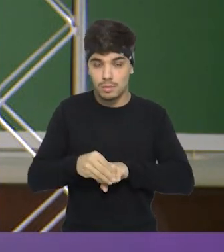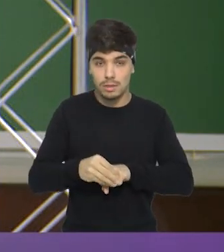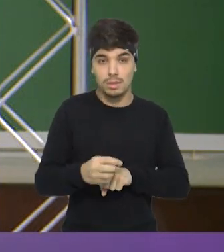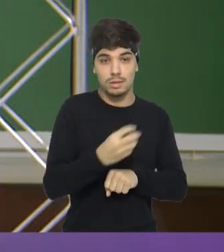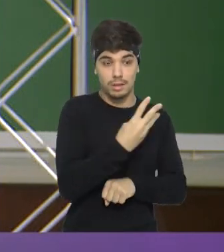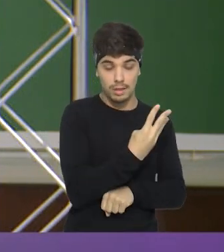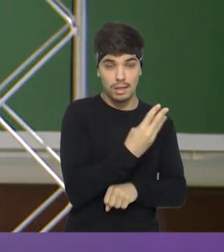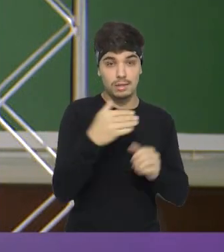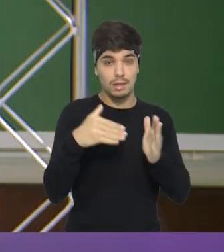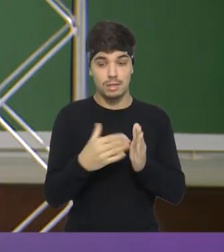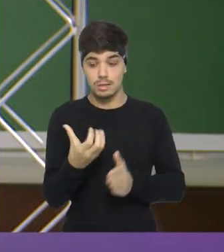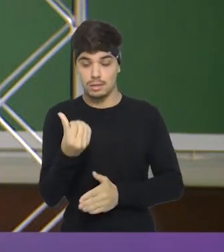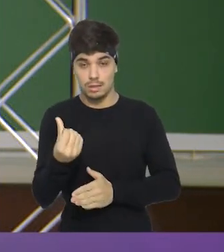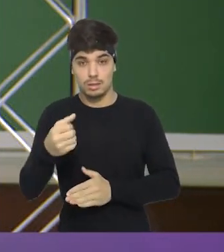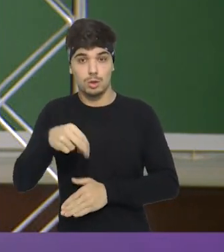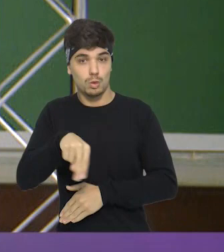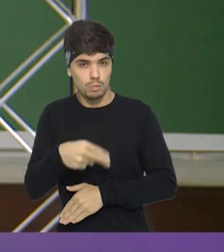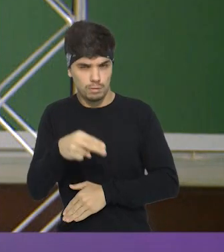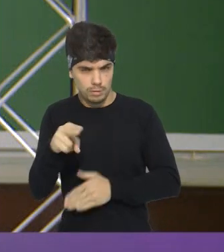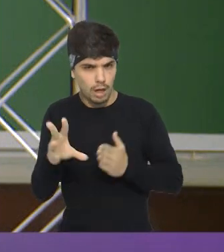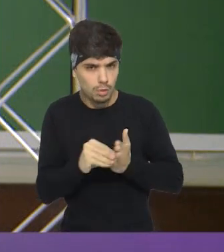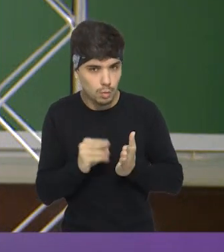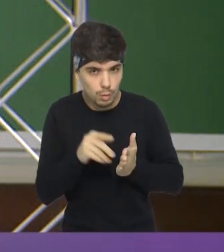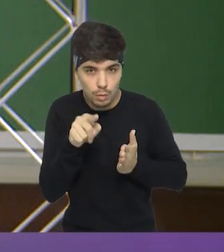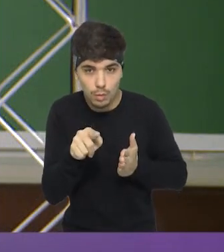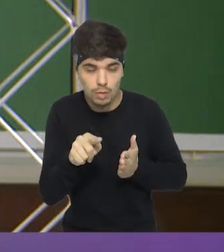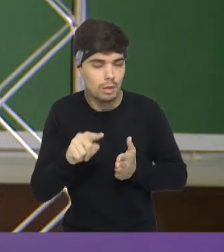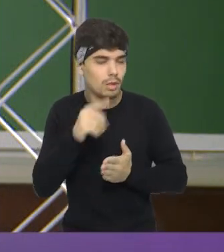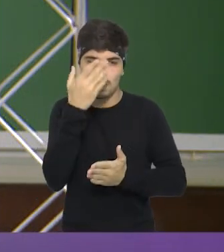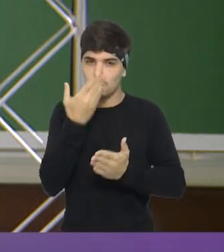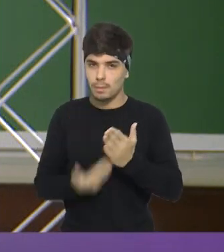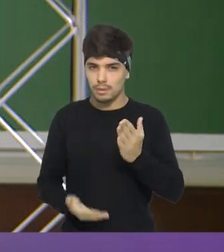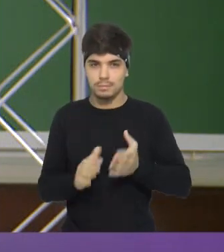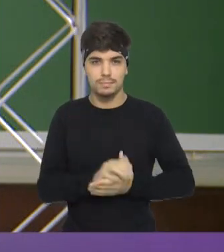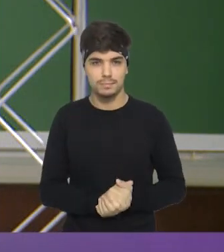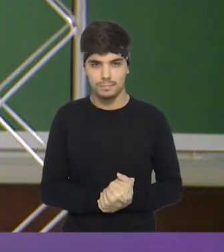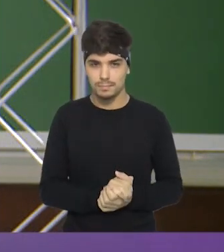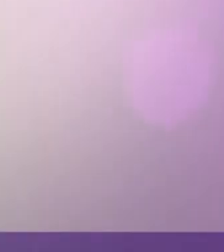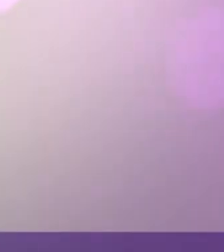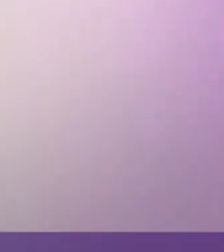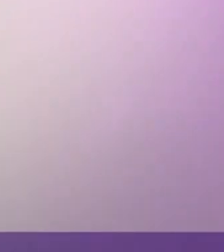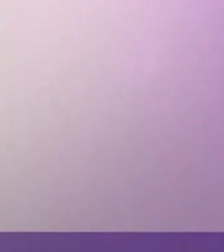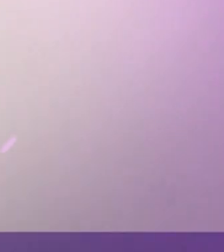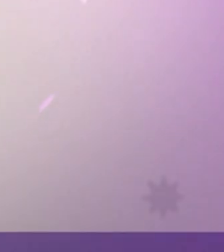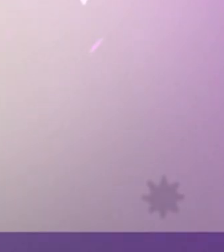do Conhecimento, de 3 a 6 de novembro. Anotaram aí? Não percam, hein?